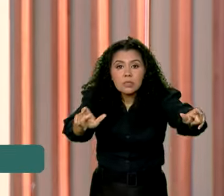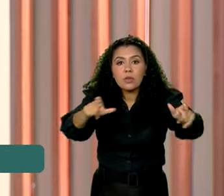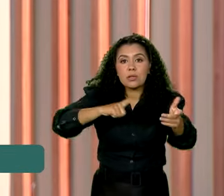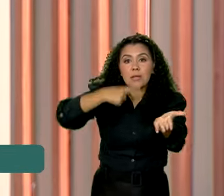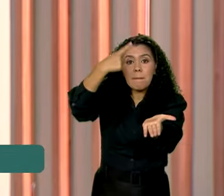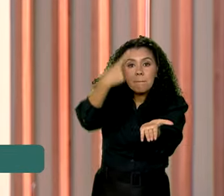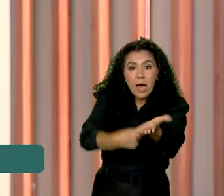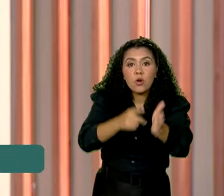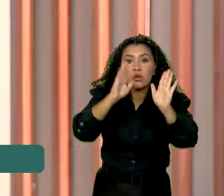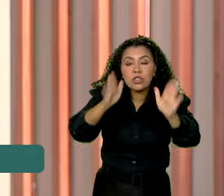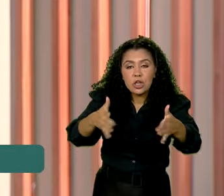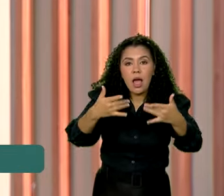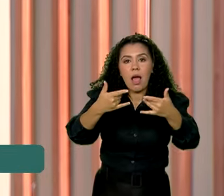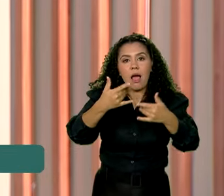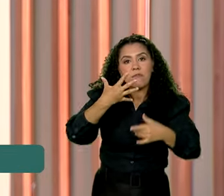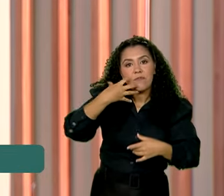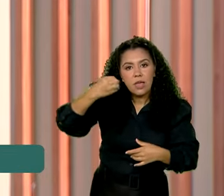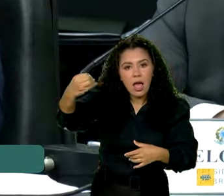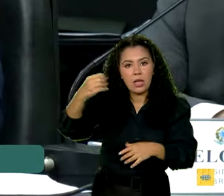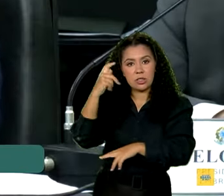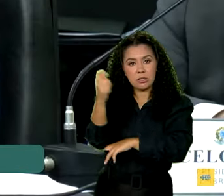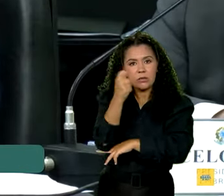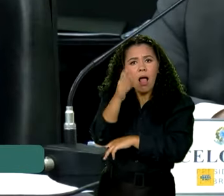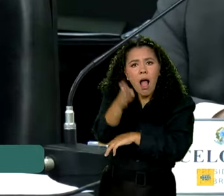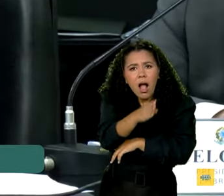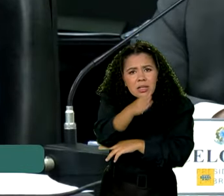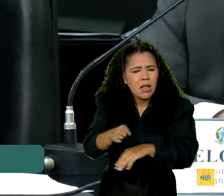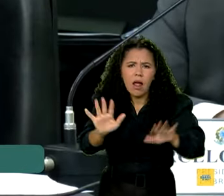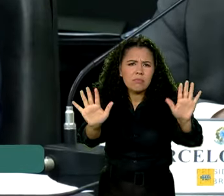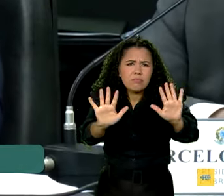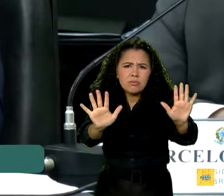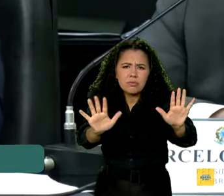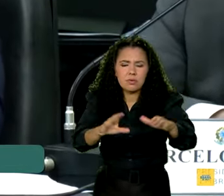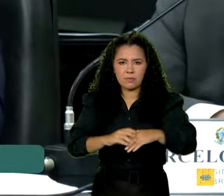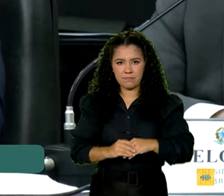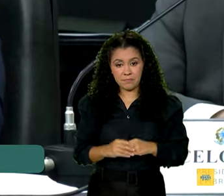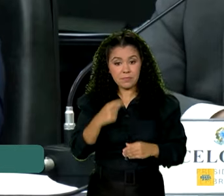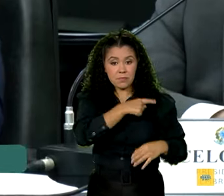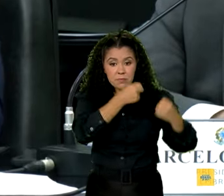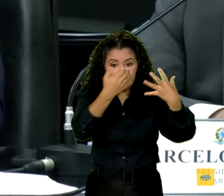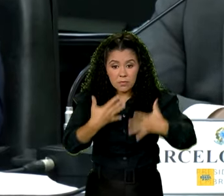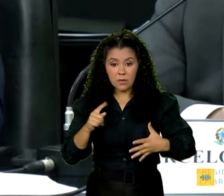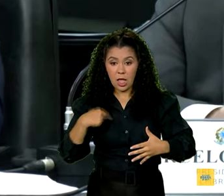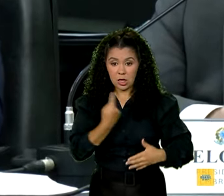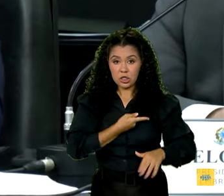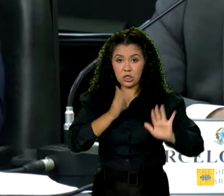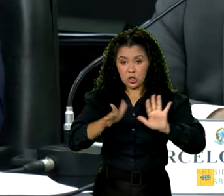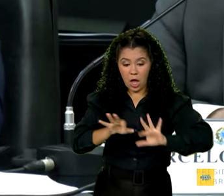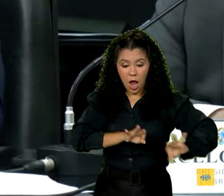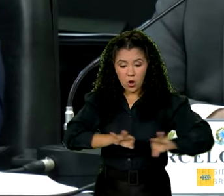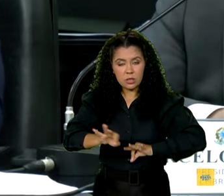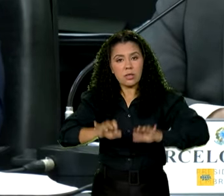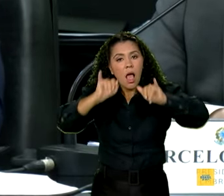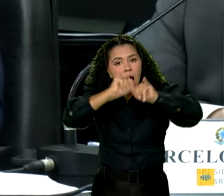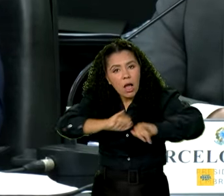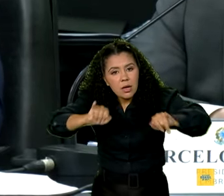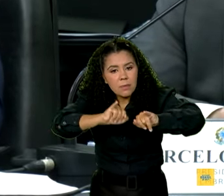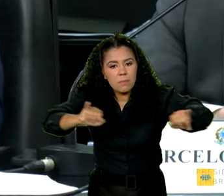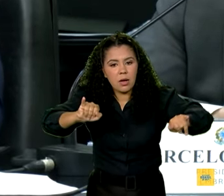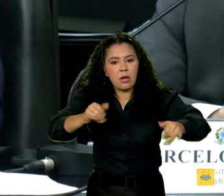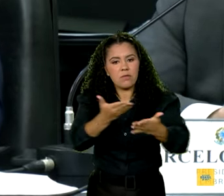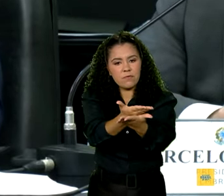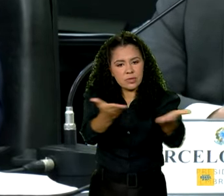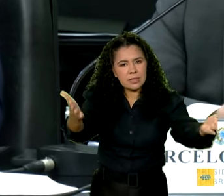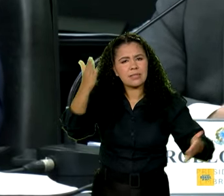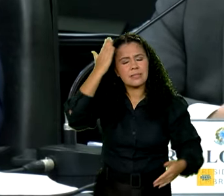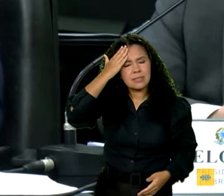cancelem viagens ao Rio Grande do Sul. Iniciamos imediatamente uma campanha, como Vossa Excelência sabe,